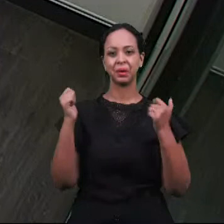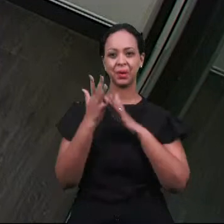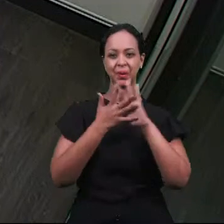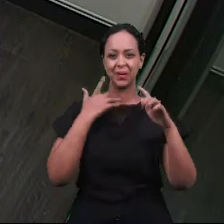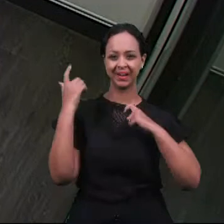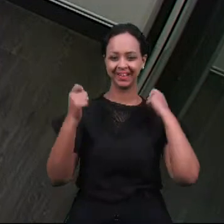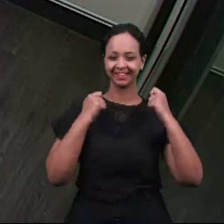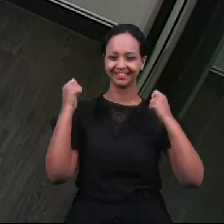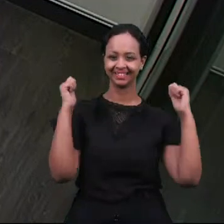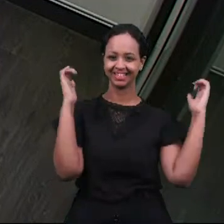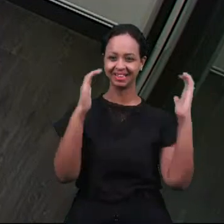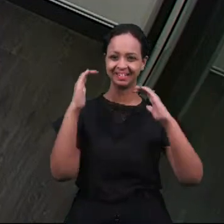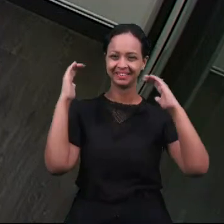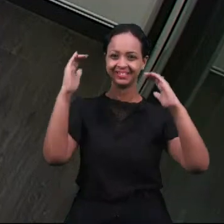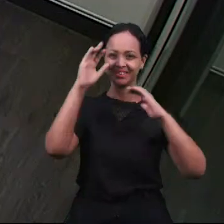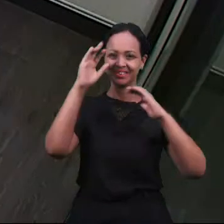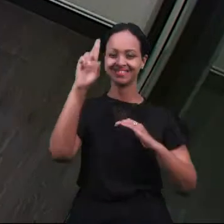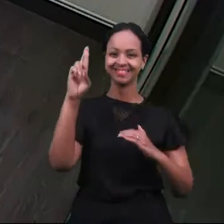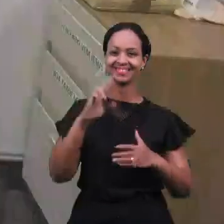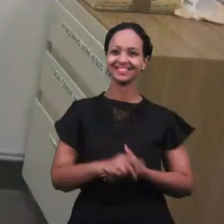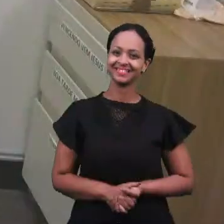Deus, bendito seja o nome do Senhor.